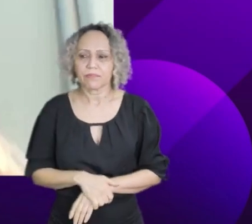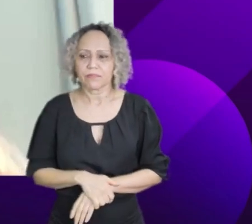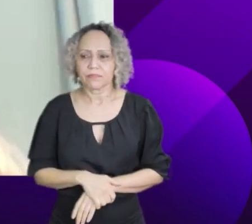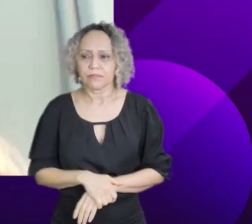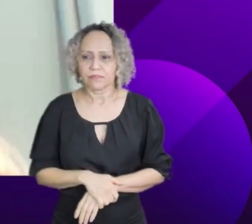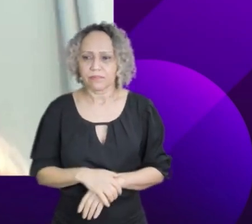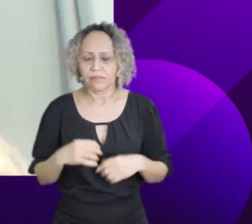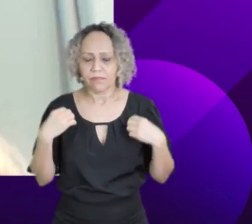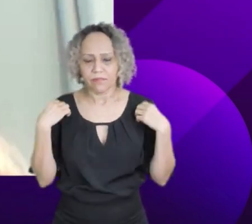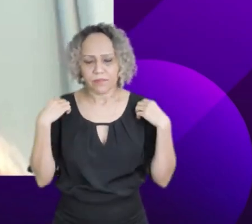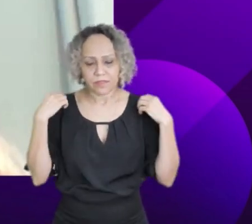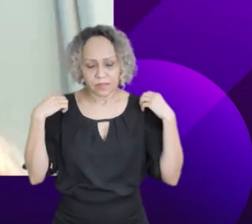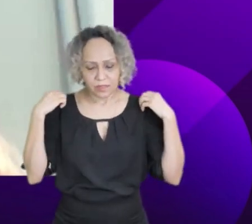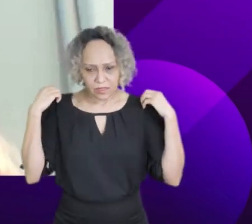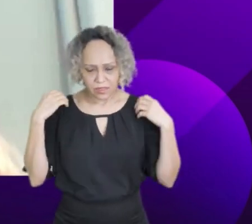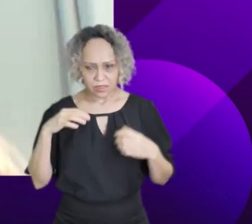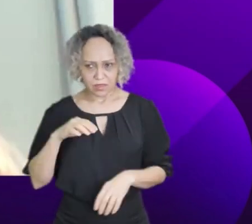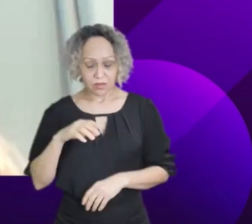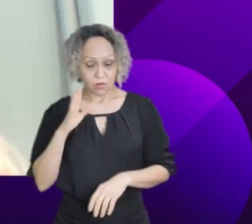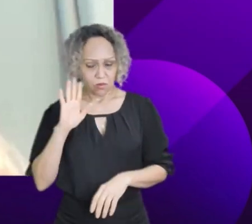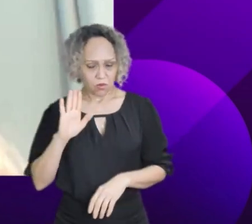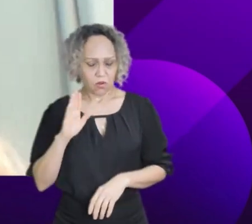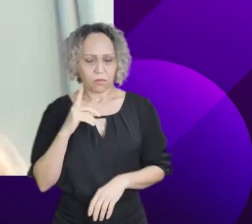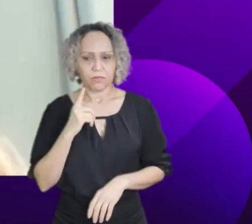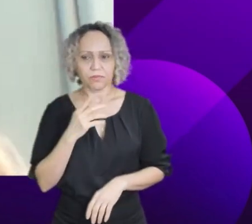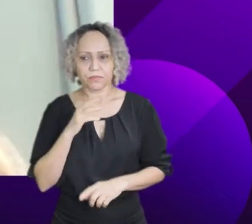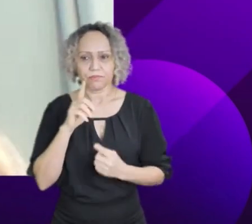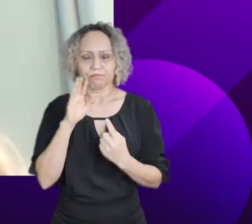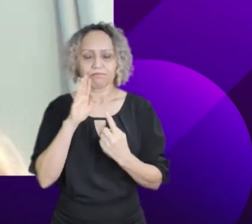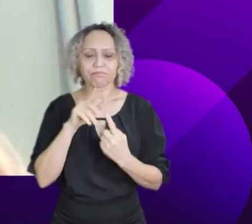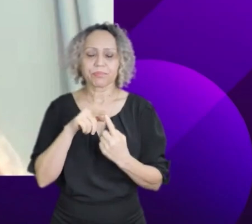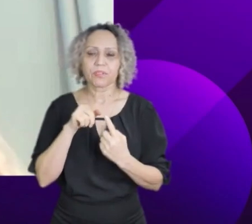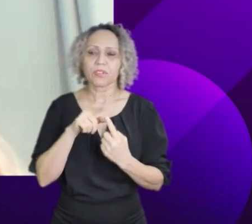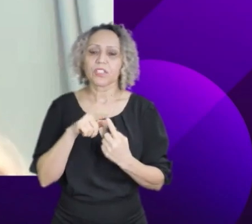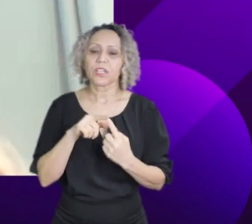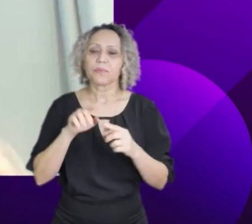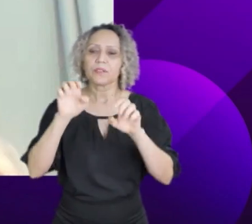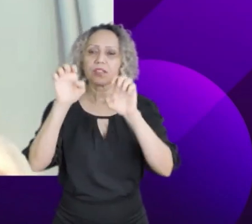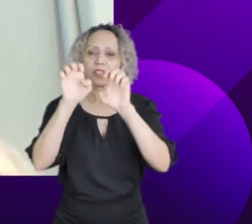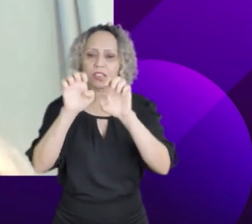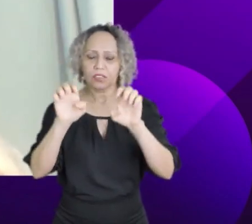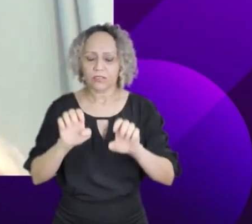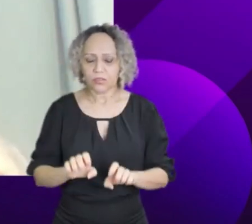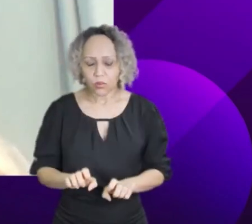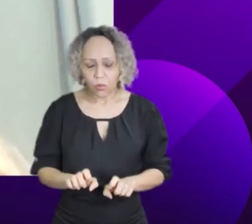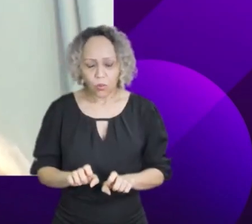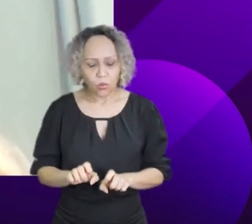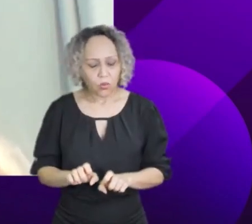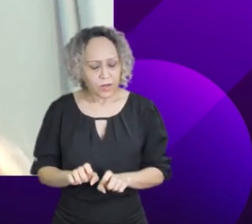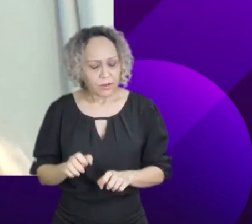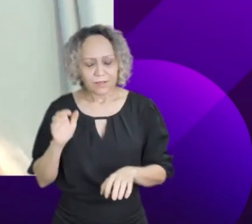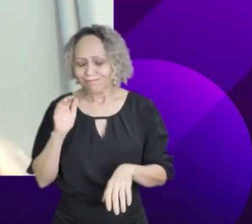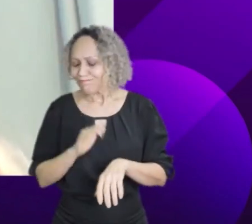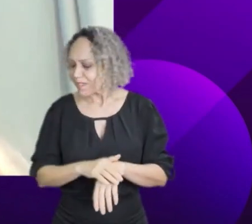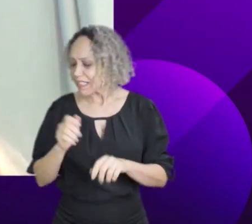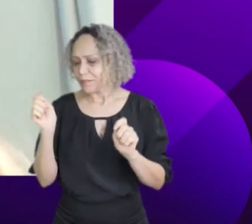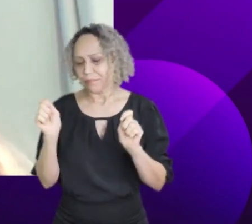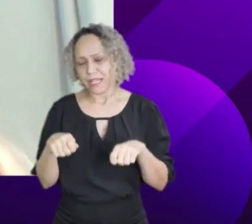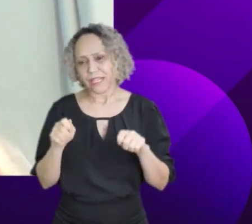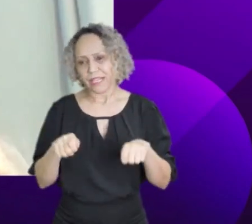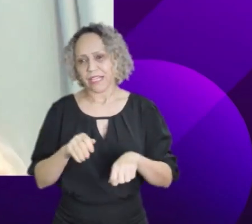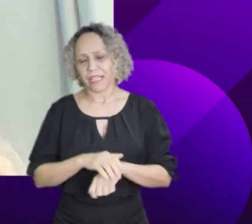se levar em conta, primeiro, que esse tipo de infraestrutura é a mais demandada pelos ciclistas, né?